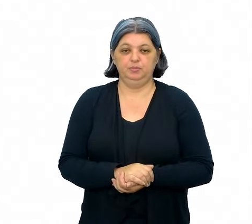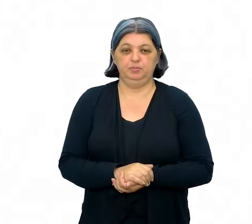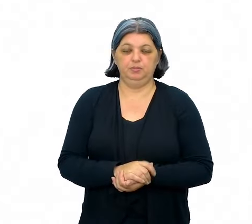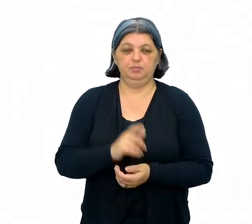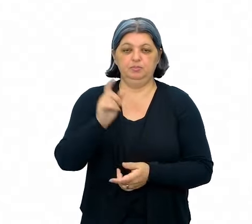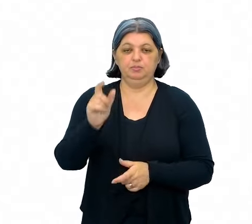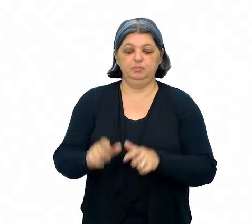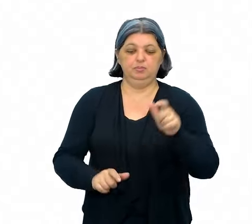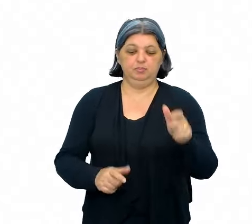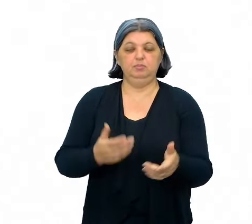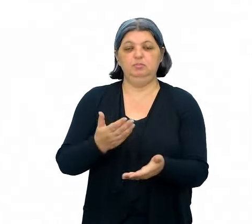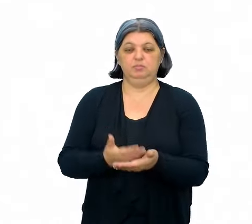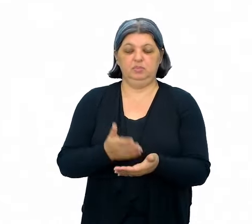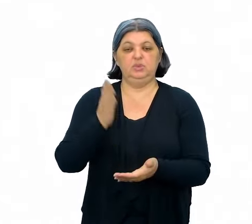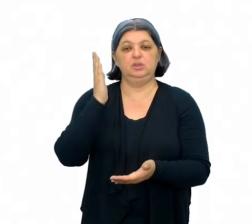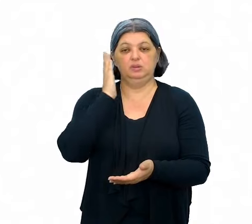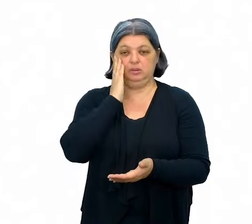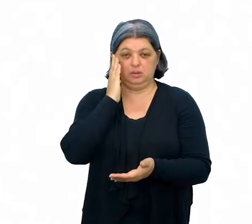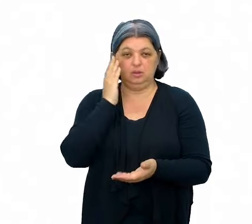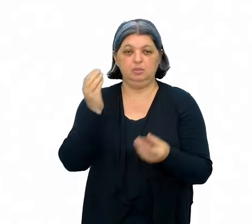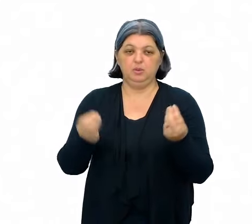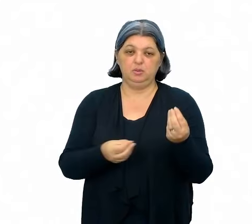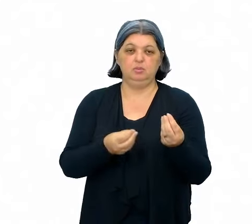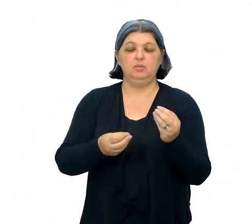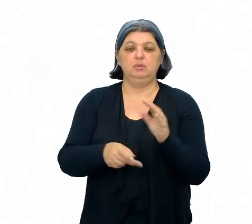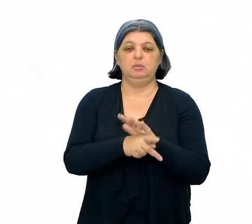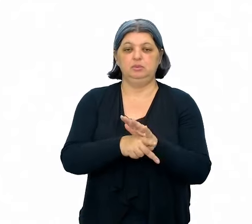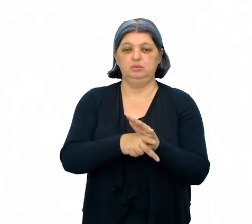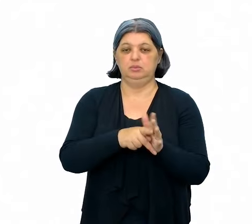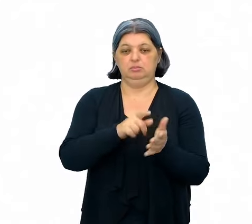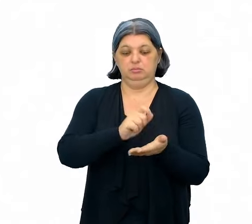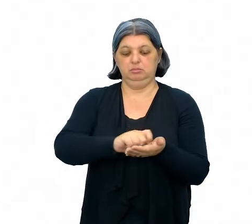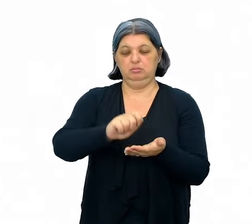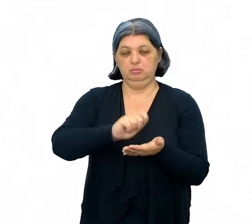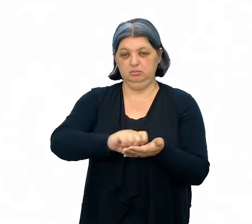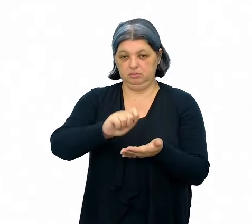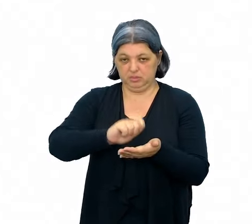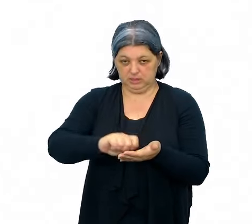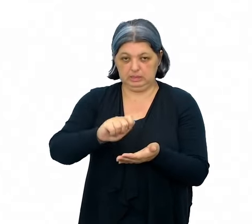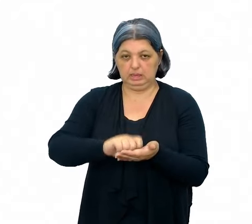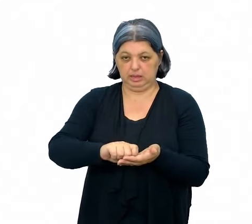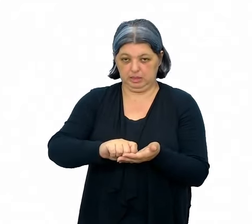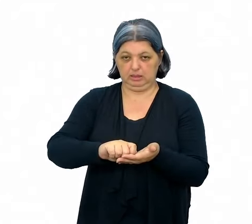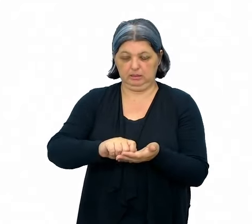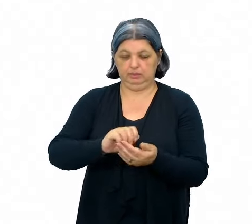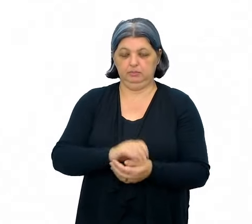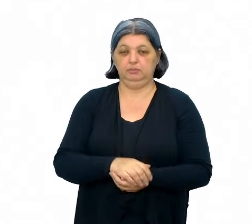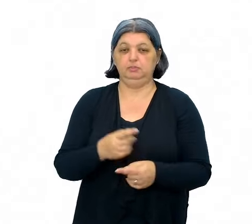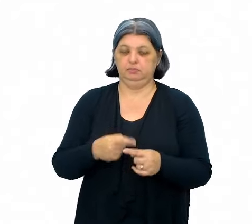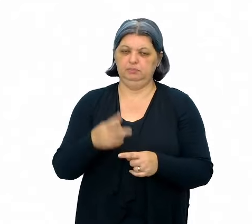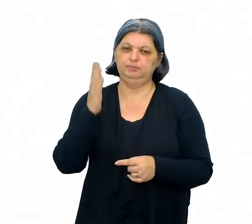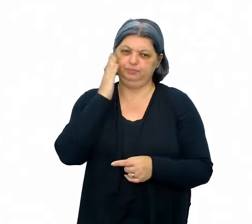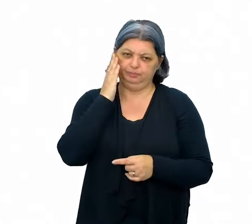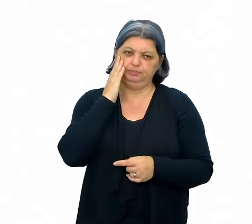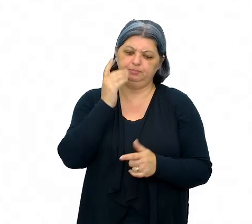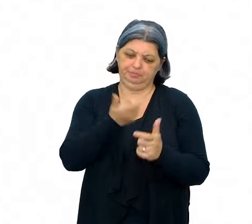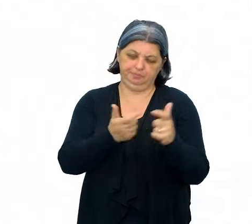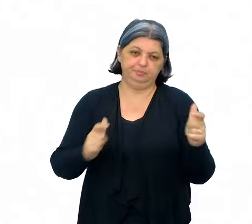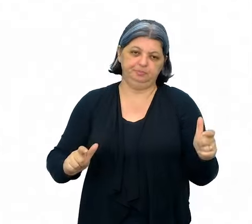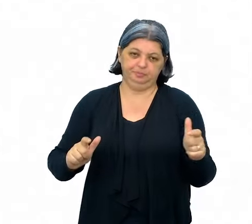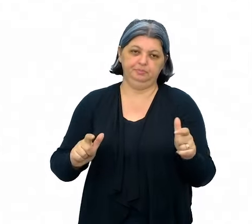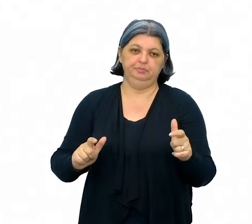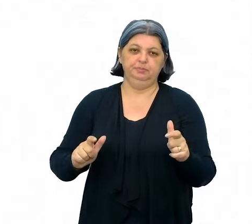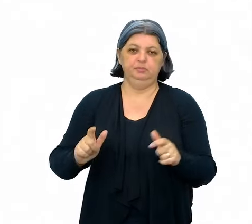que já se apropriaram do sistema de escrita alfabética. Nós sabemos que há vários estudantes no segundo ano dos